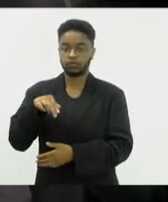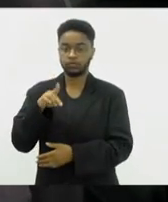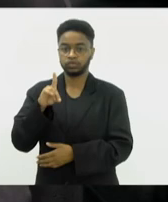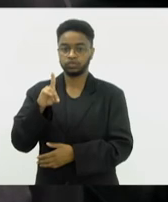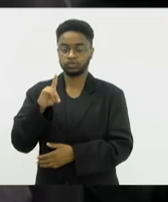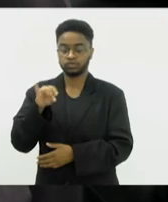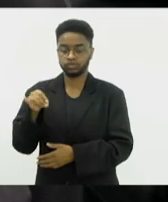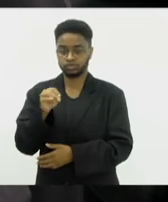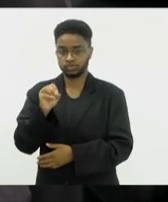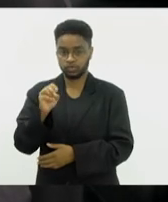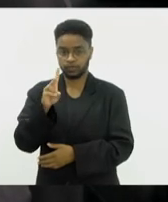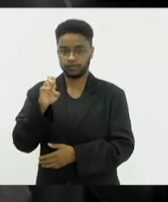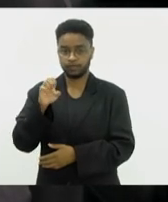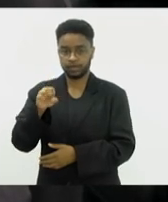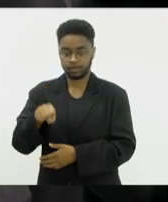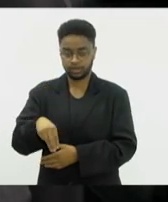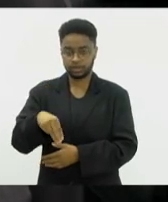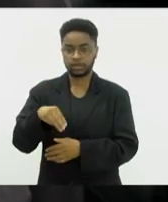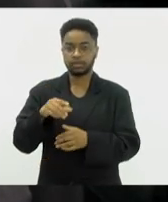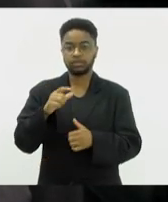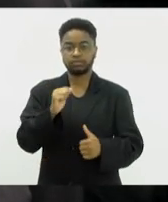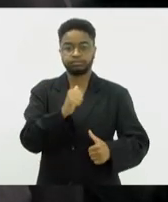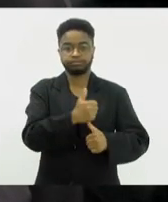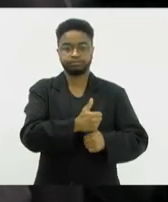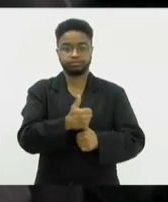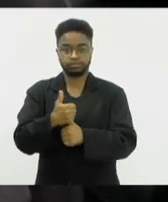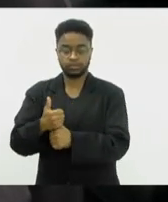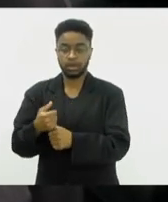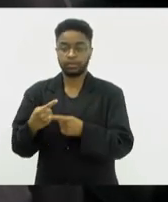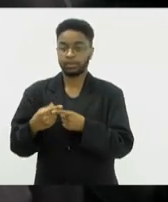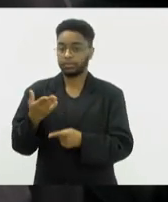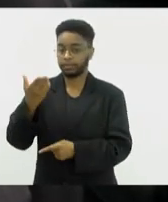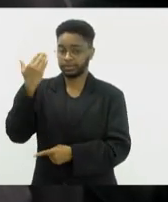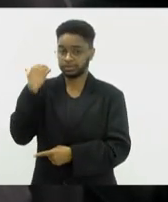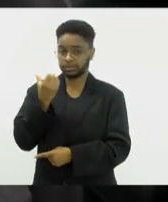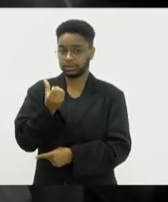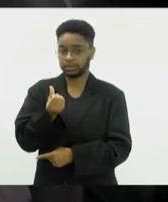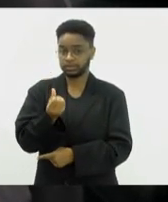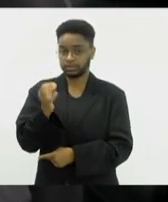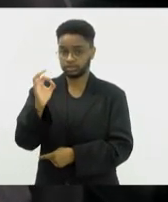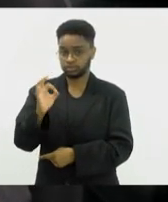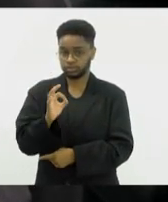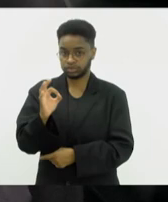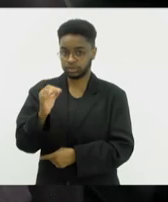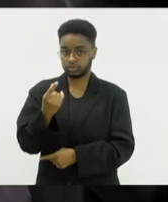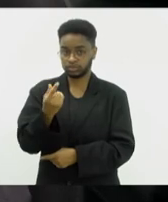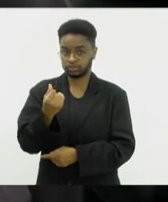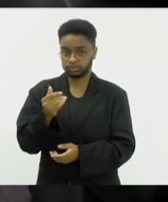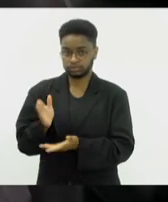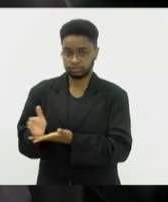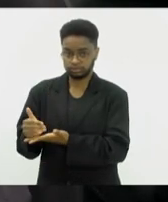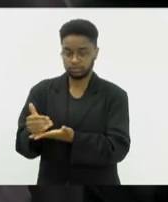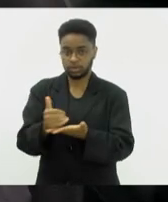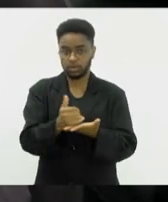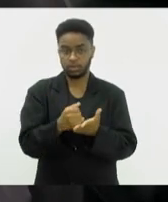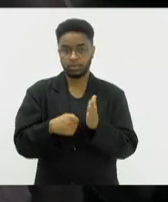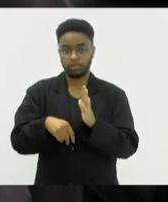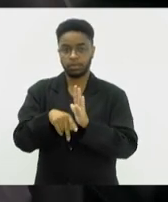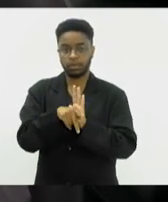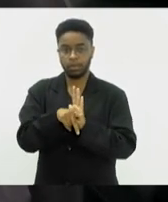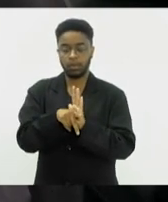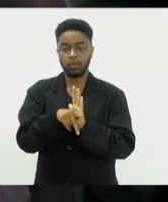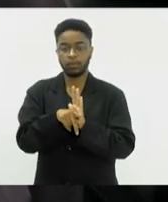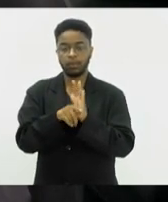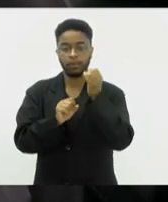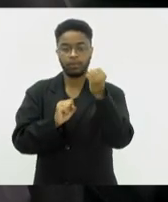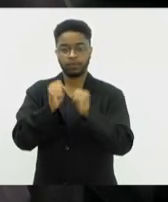do fundo. Anteriormente, 6% das receitas provenientes da industrialização de fumos